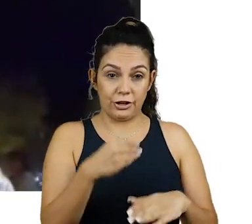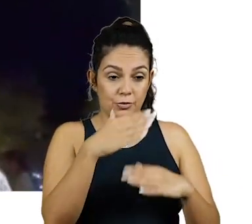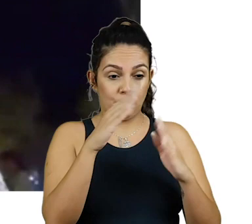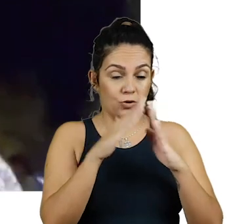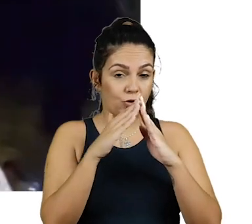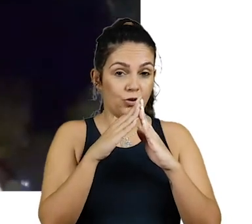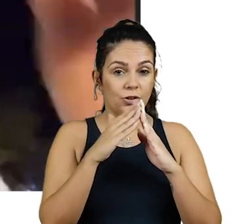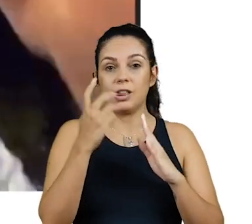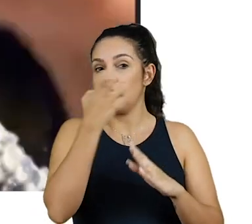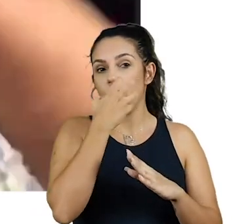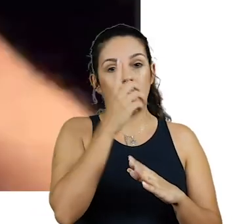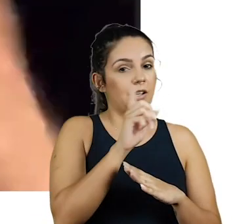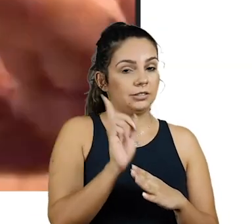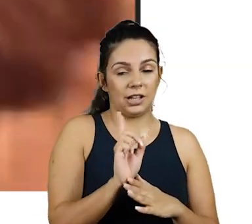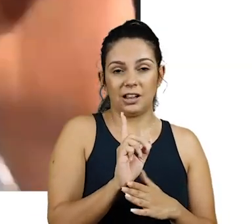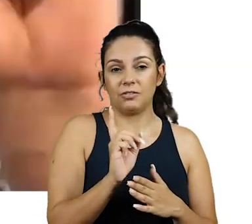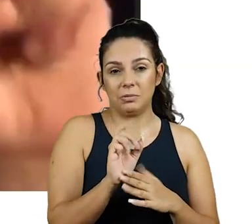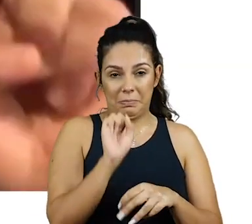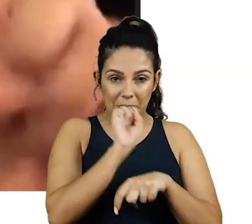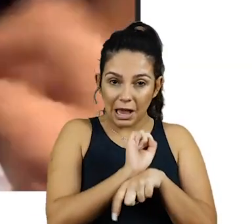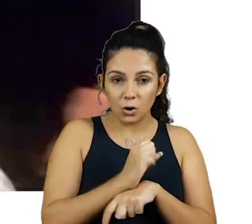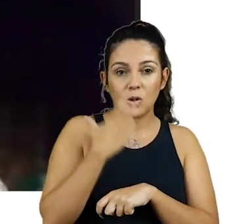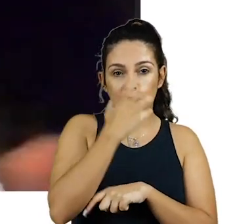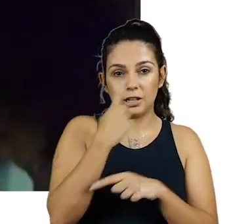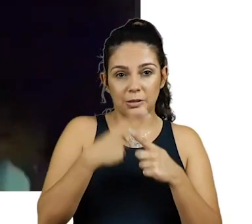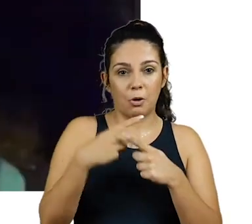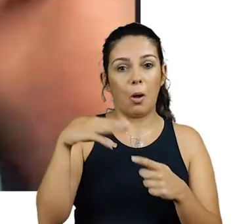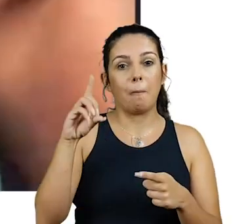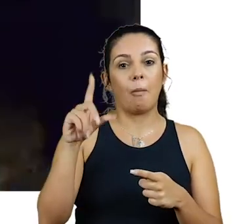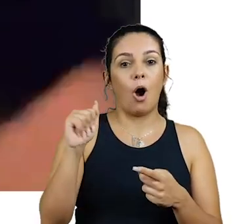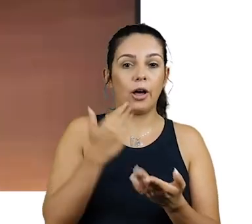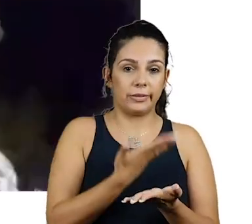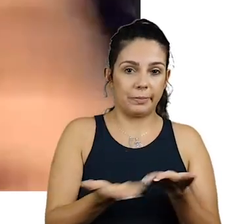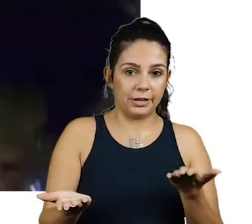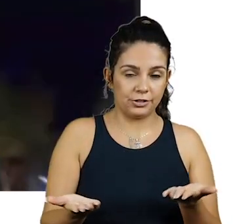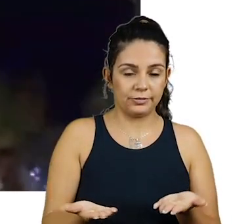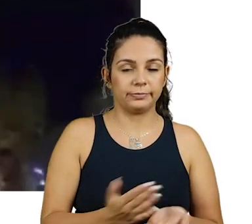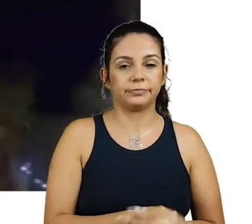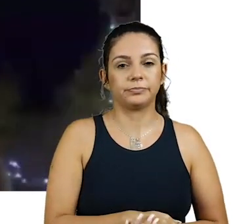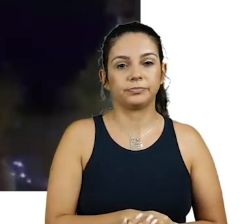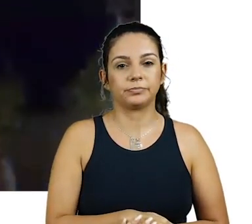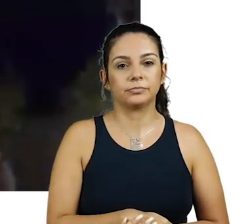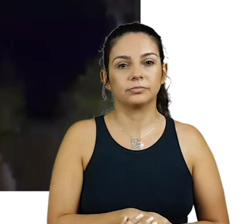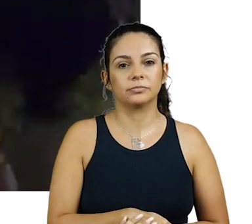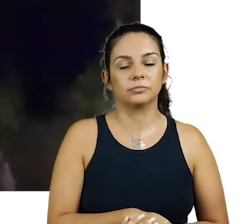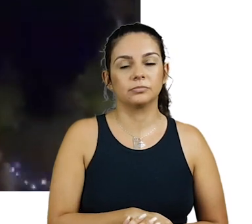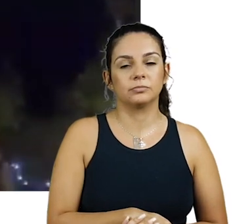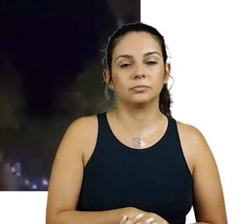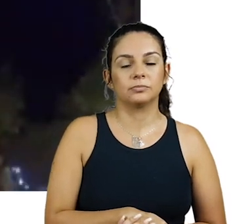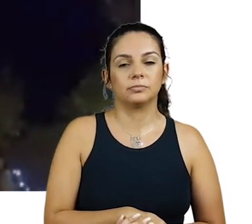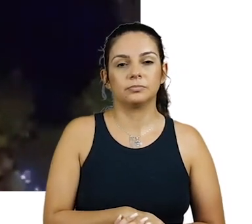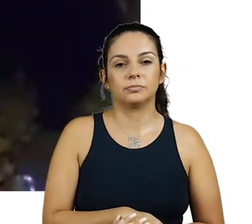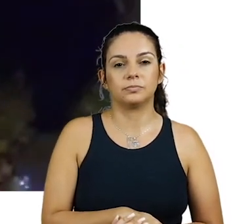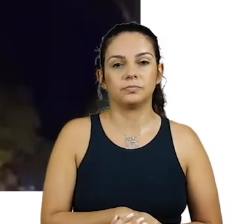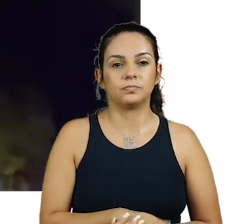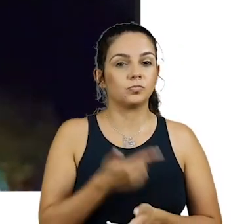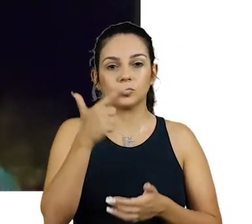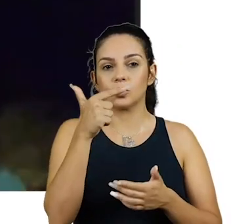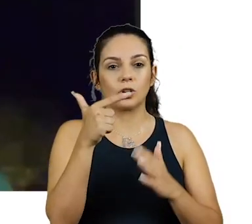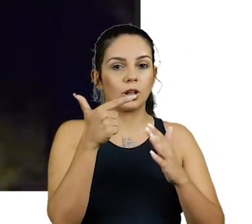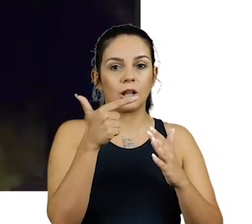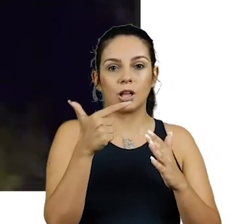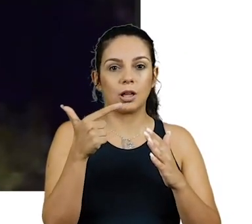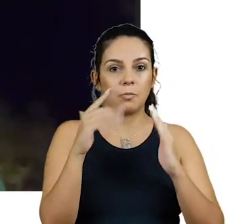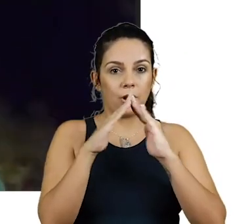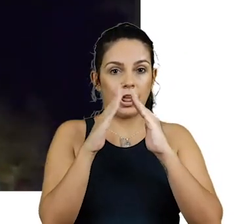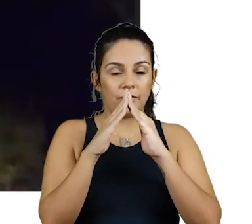Elza não cantava mais, porque ela tinha saído da moda ali, mas muita perturbação ali também, e ela não tinha dinheiro, ela trabalhava